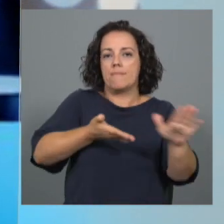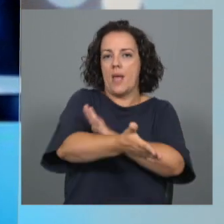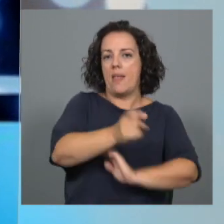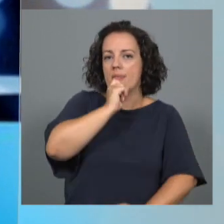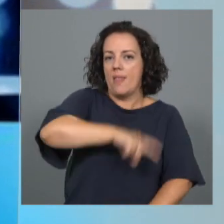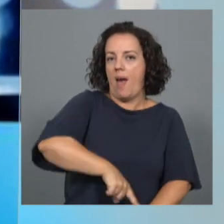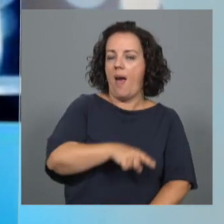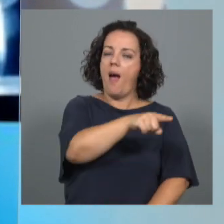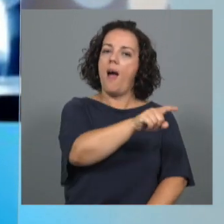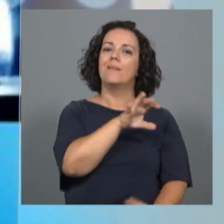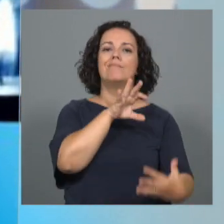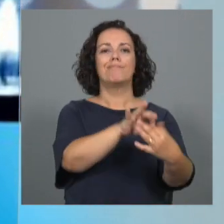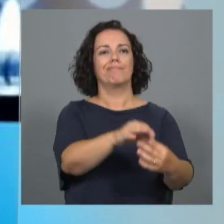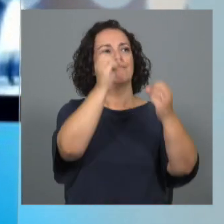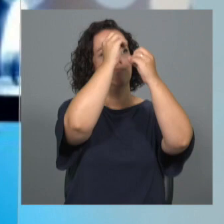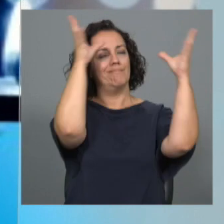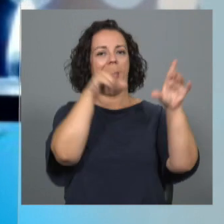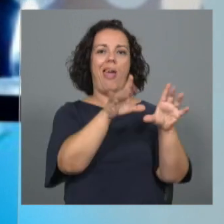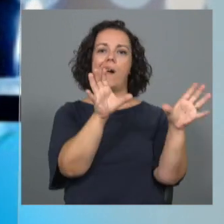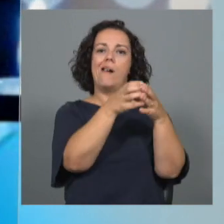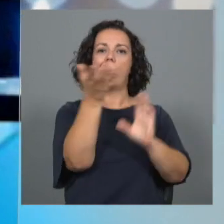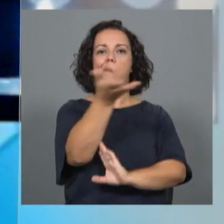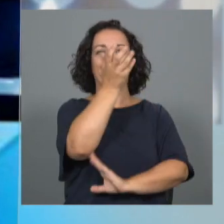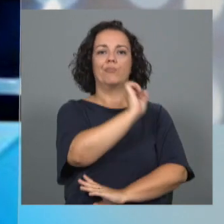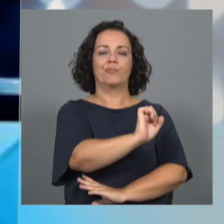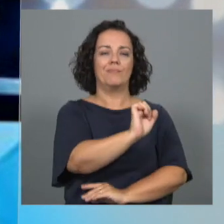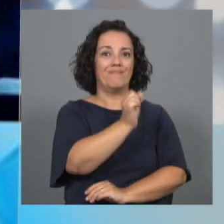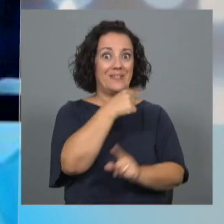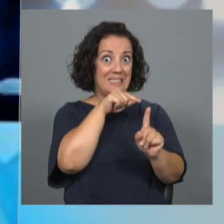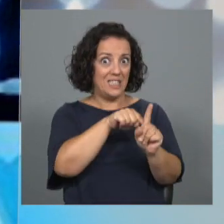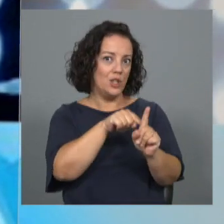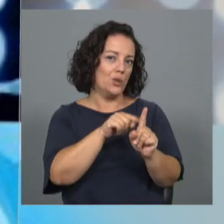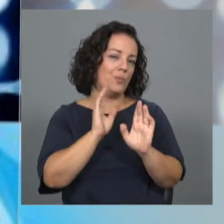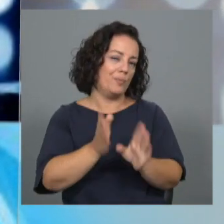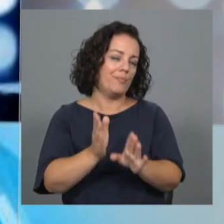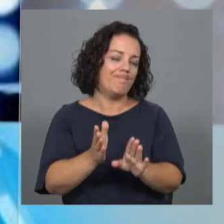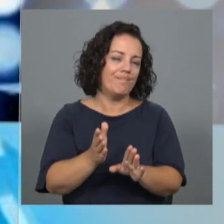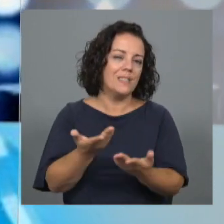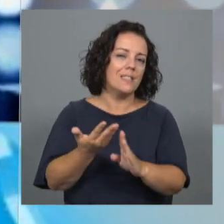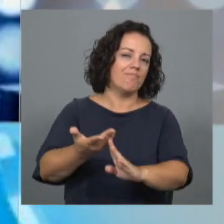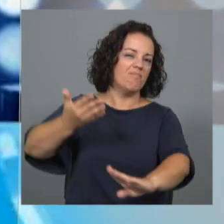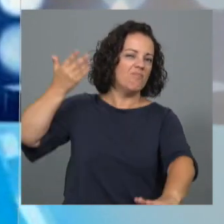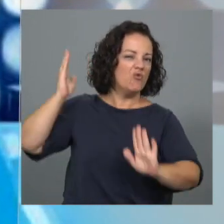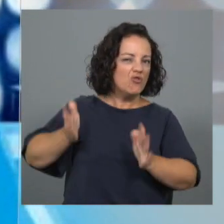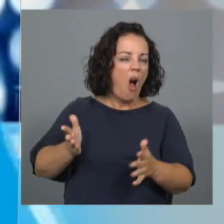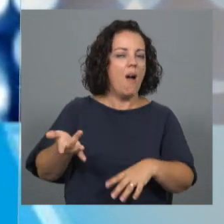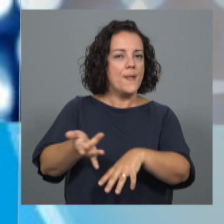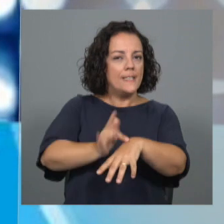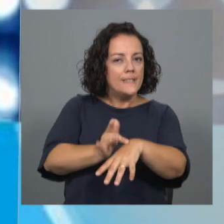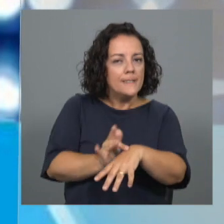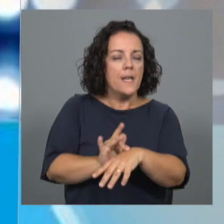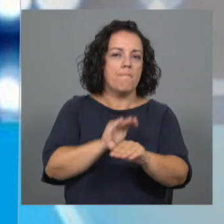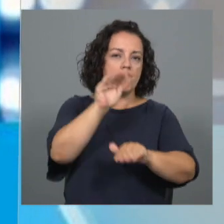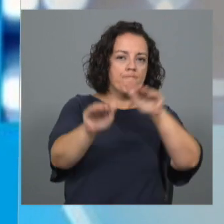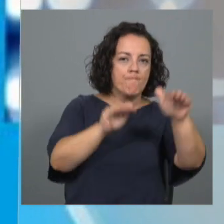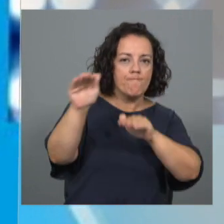permita. E nesse aspecto há um trabalho que vem de longe no sentido de sensibilizar as